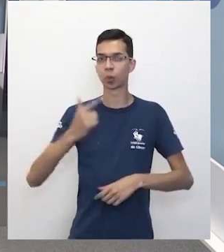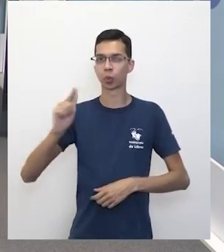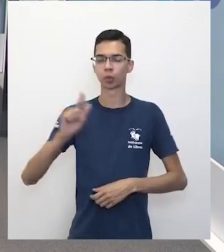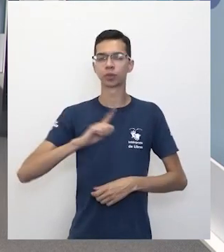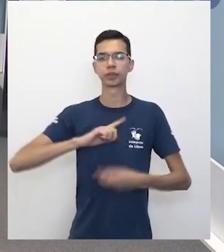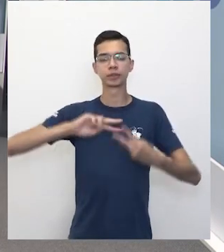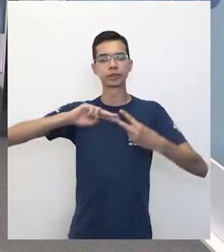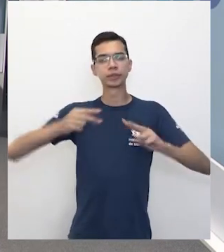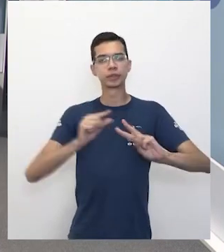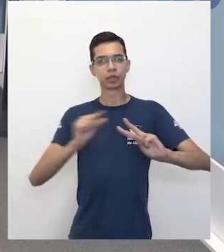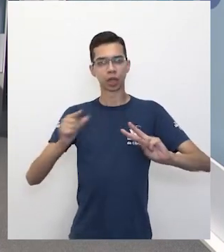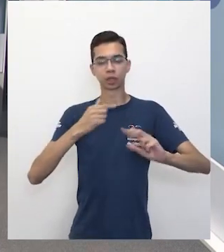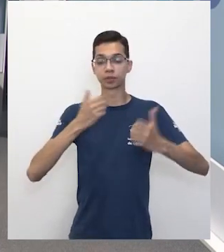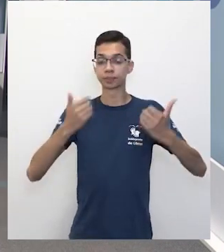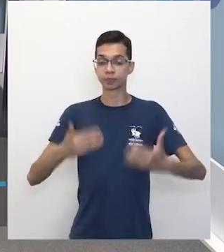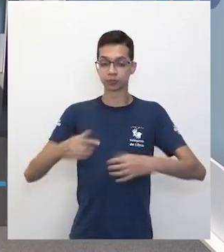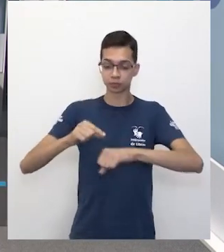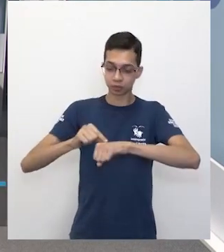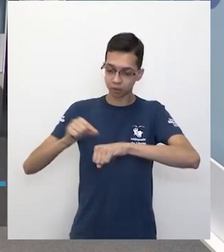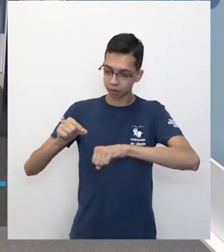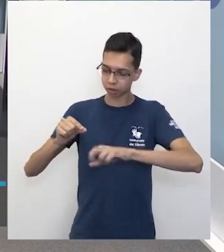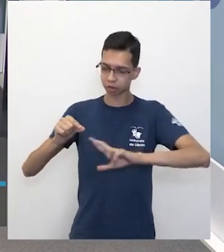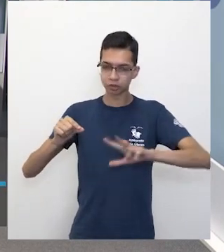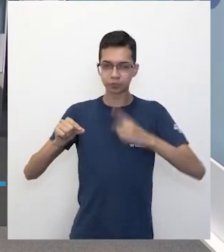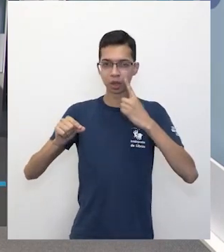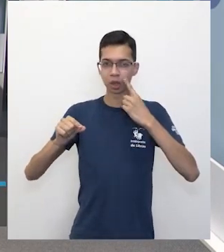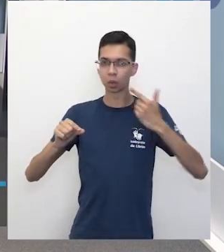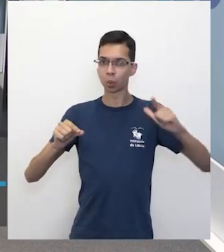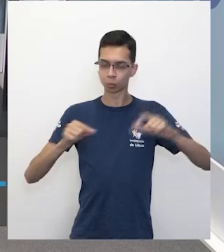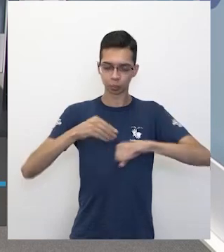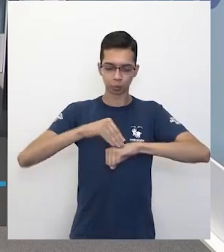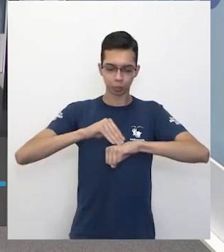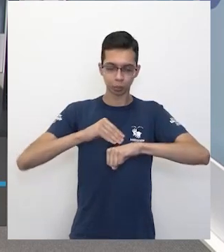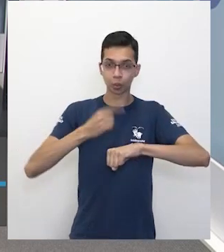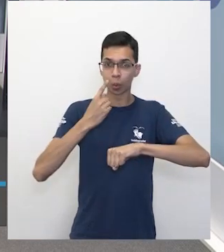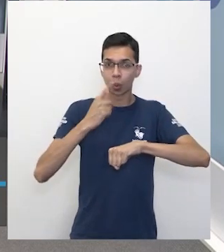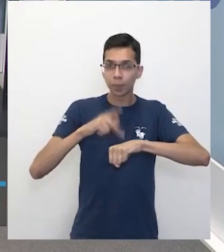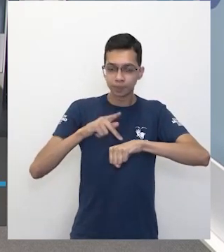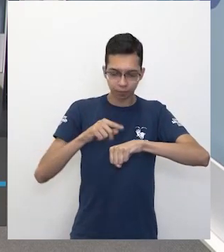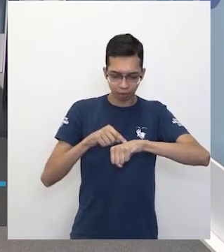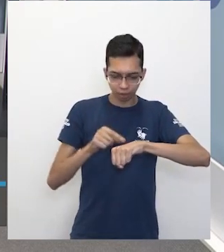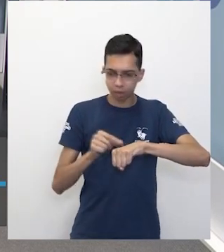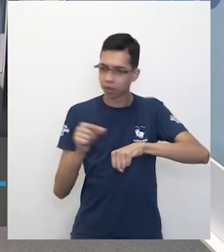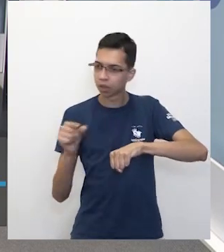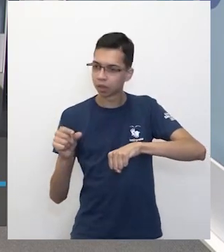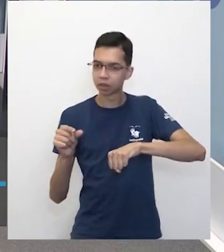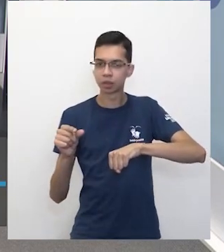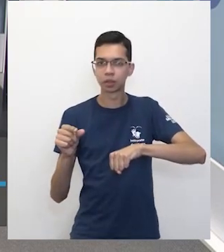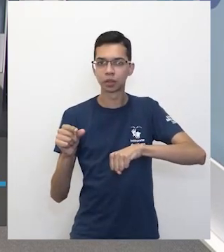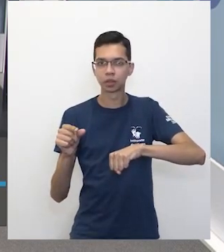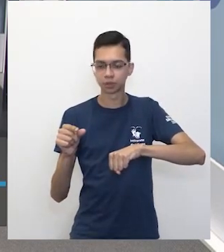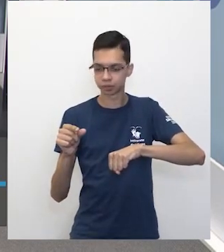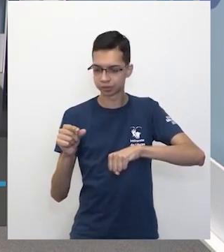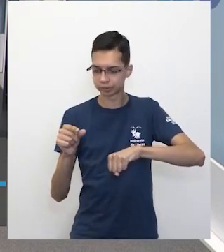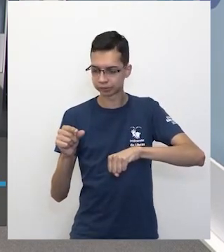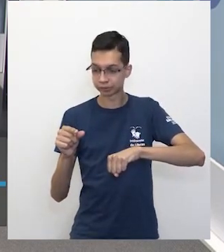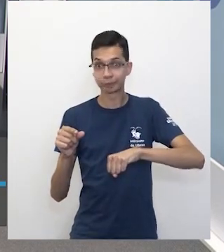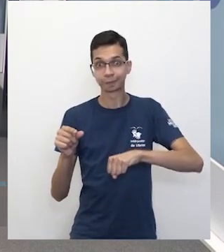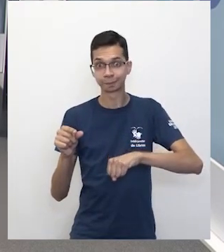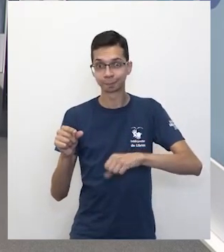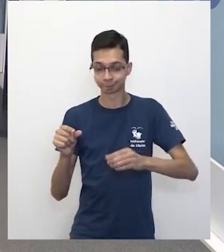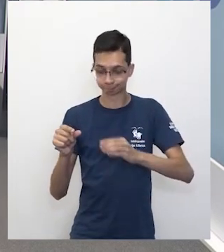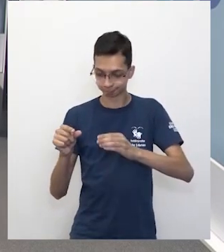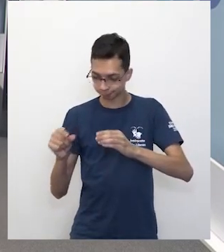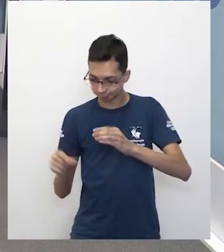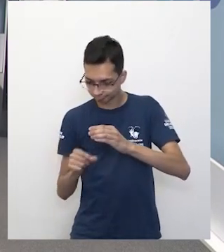vem o arqueólogo e fala assim, nossa, olha essa pedrinha aqui. E aí? E aí o Castelo vai dizer, ó, por quê?